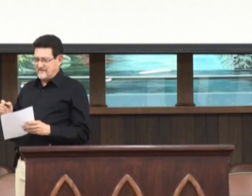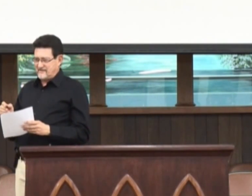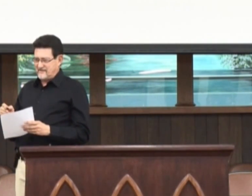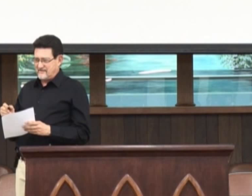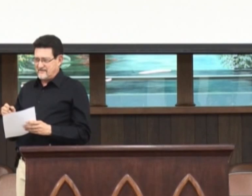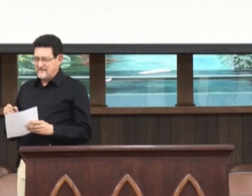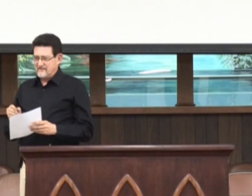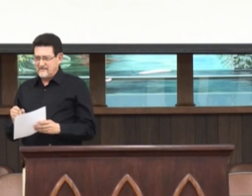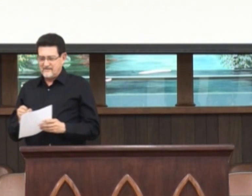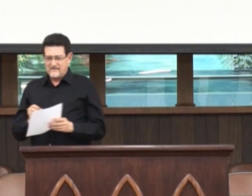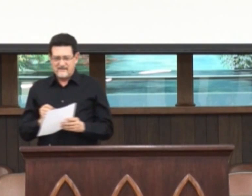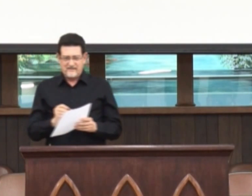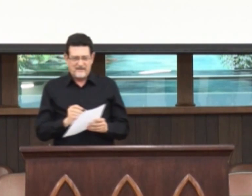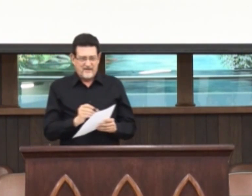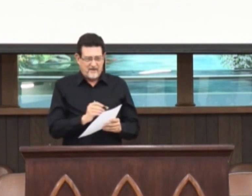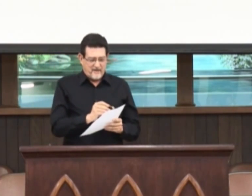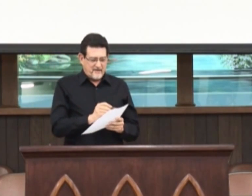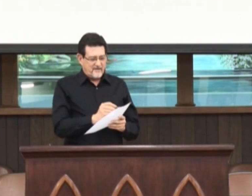subitens.